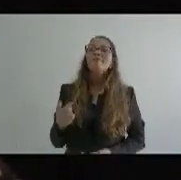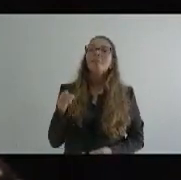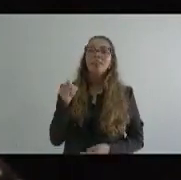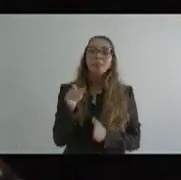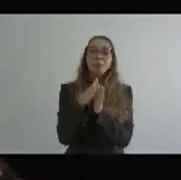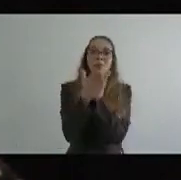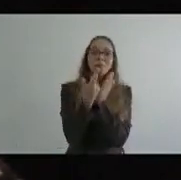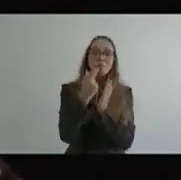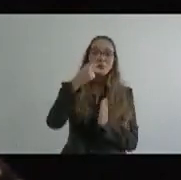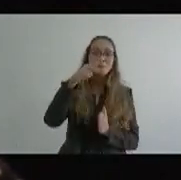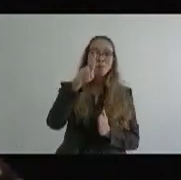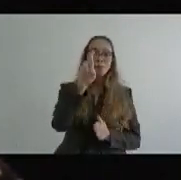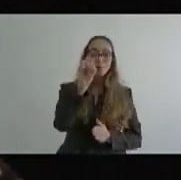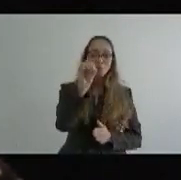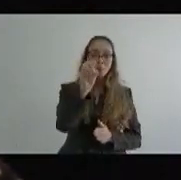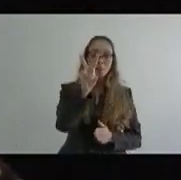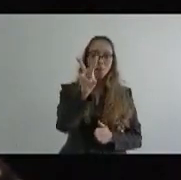Clarice.